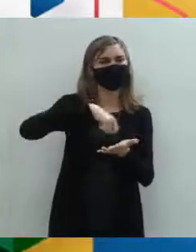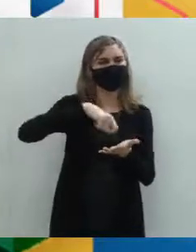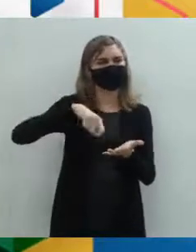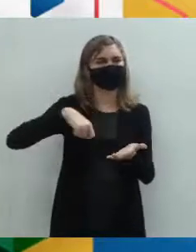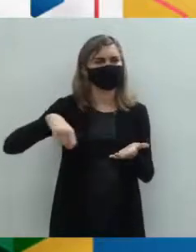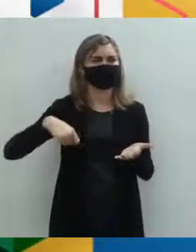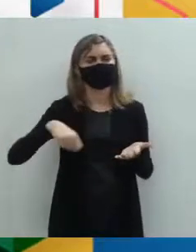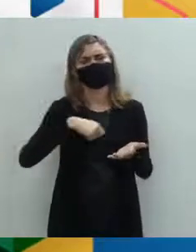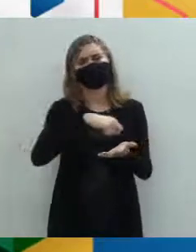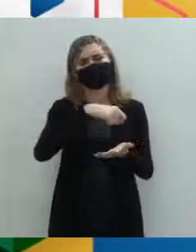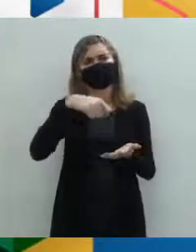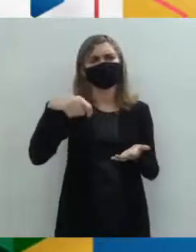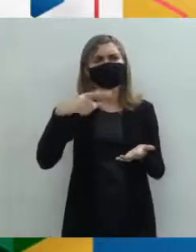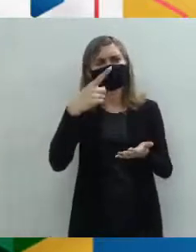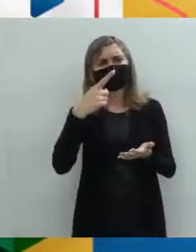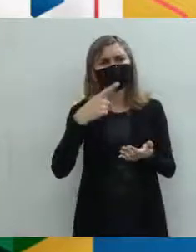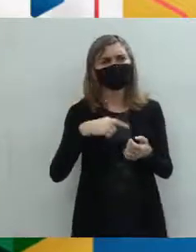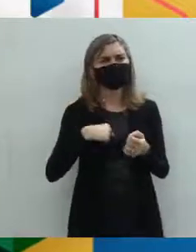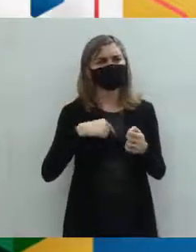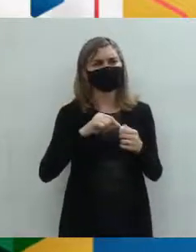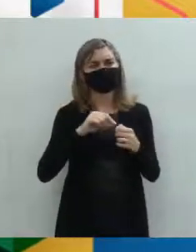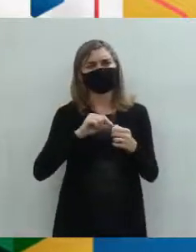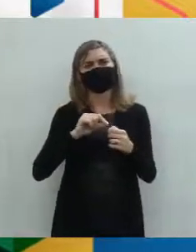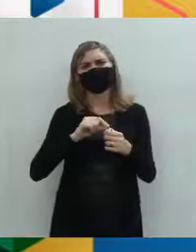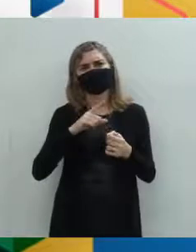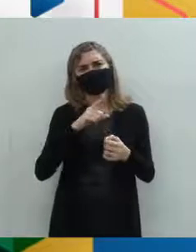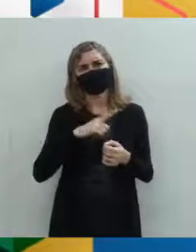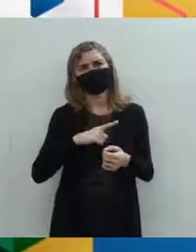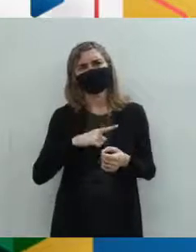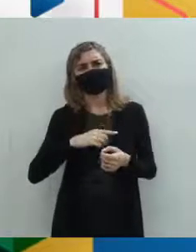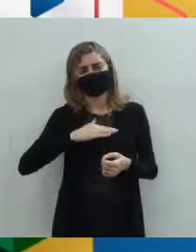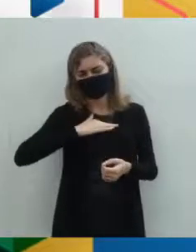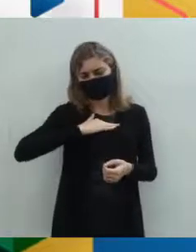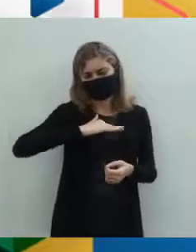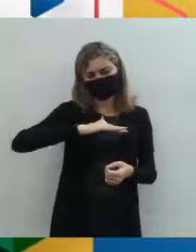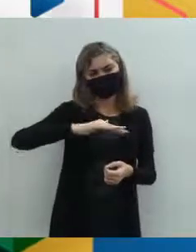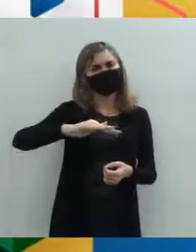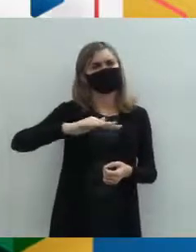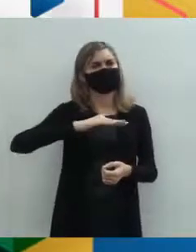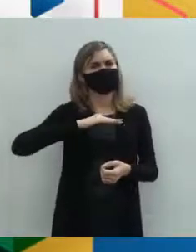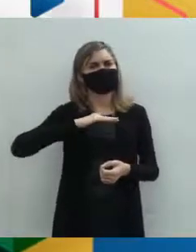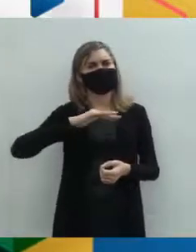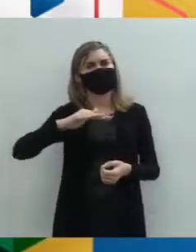de anamorfose, tá? E aí ele vai fazer no chão, você tem